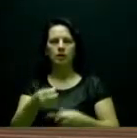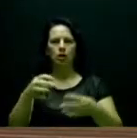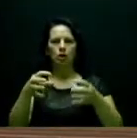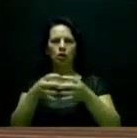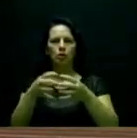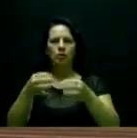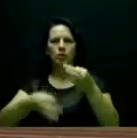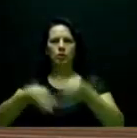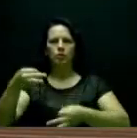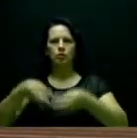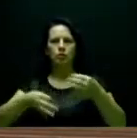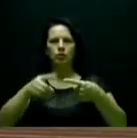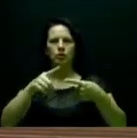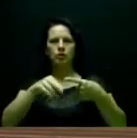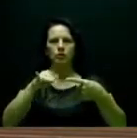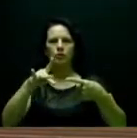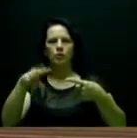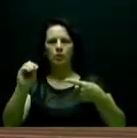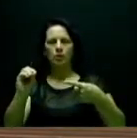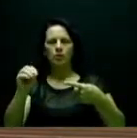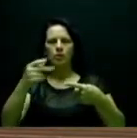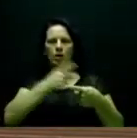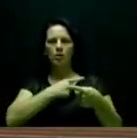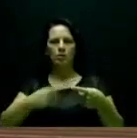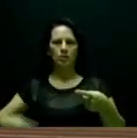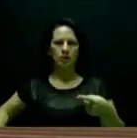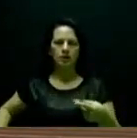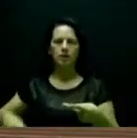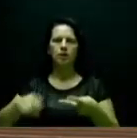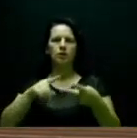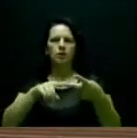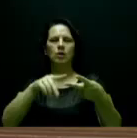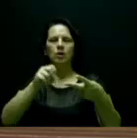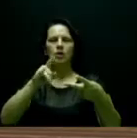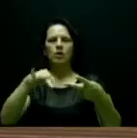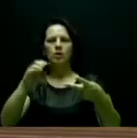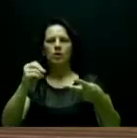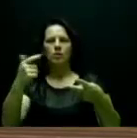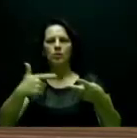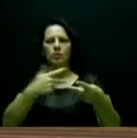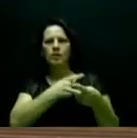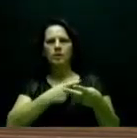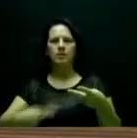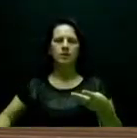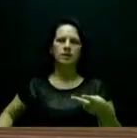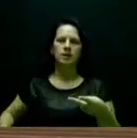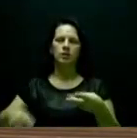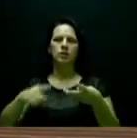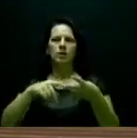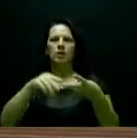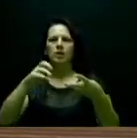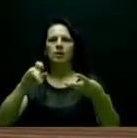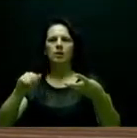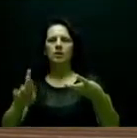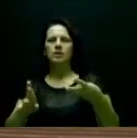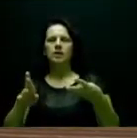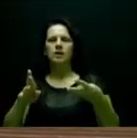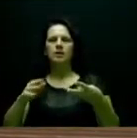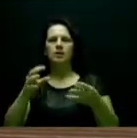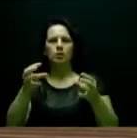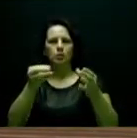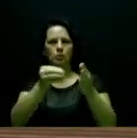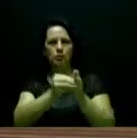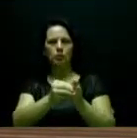Comissão de Justiça e Redação, Fábio Alves Moreira, presidente e relator. Severino Tarcísio da Silva, vice-presidente. César da Silva Nascimento,